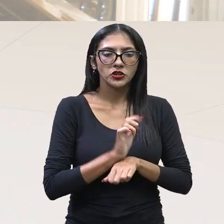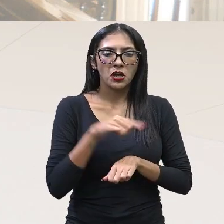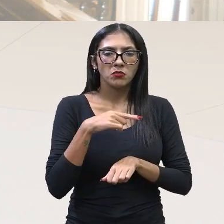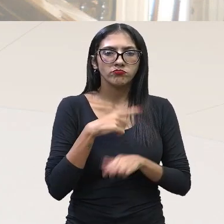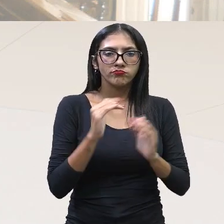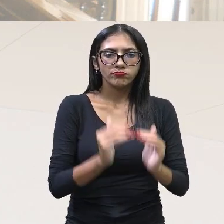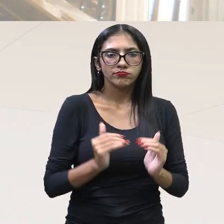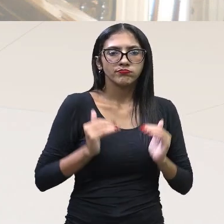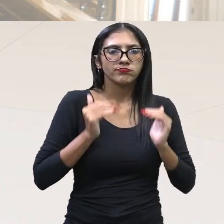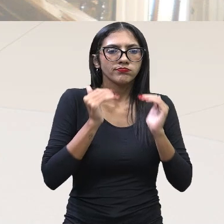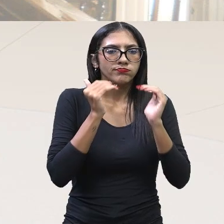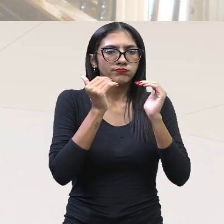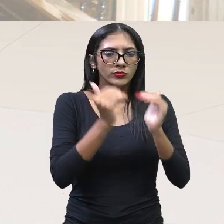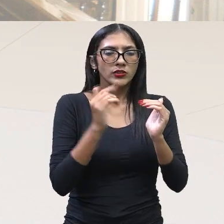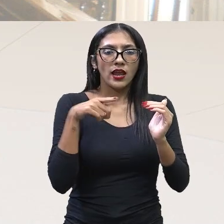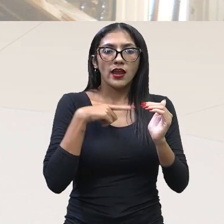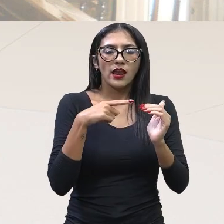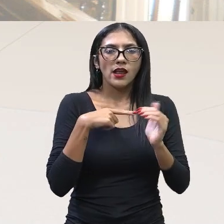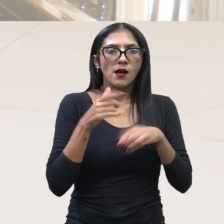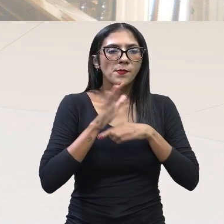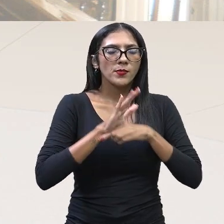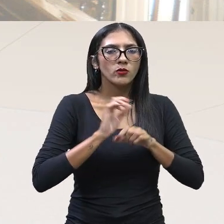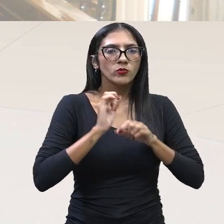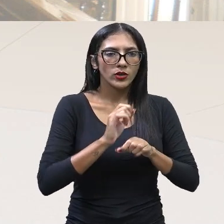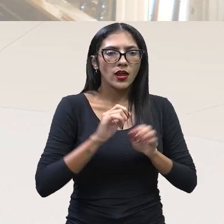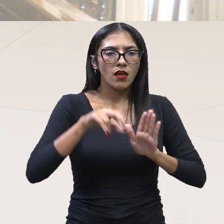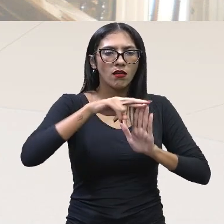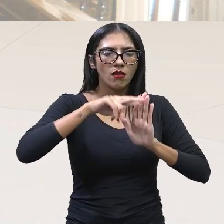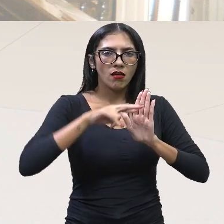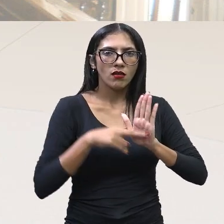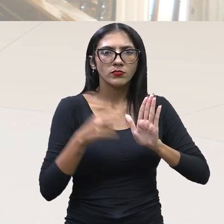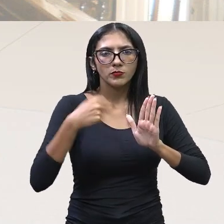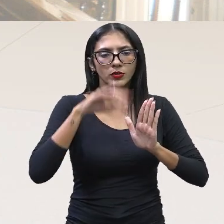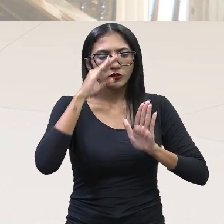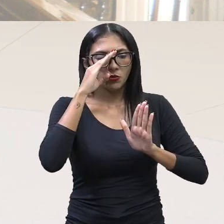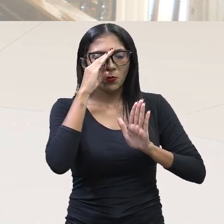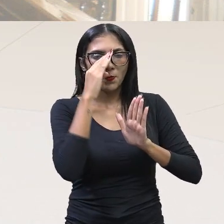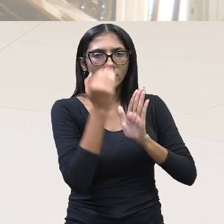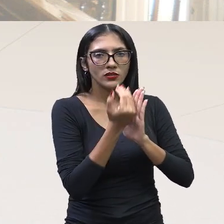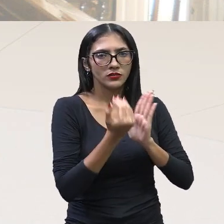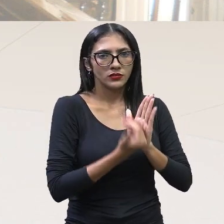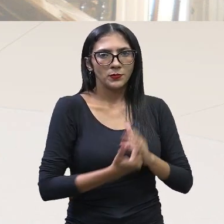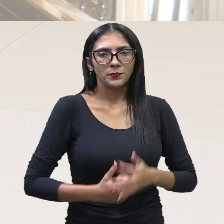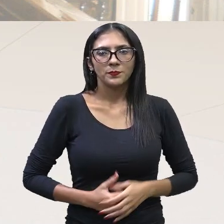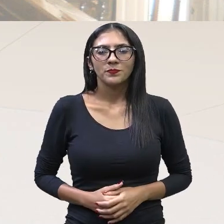pois representa os interesses e regras do coletivo.